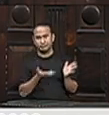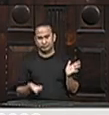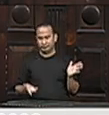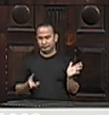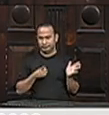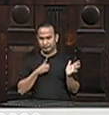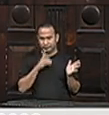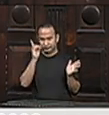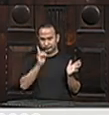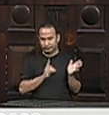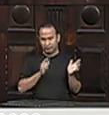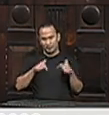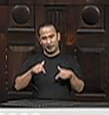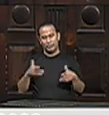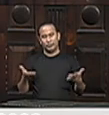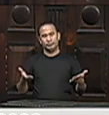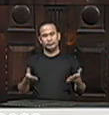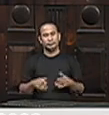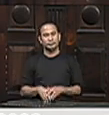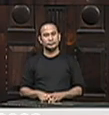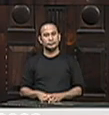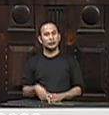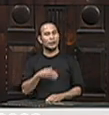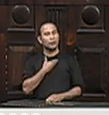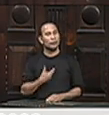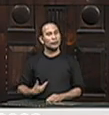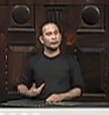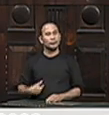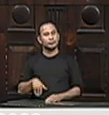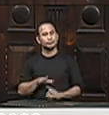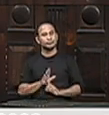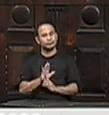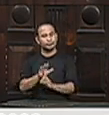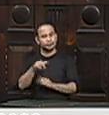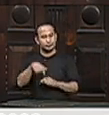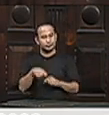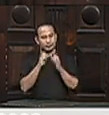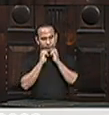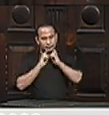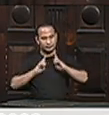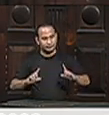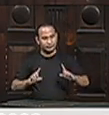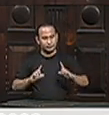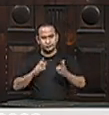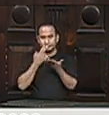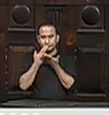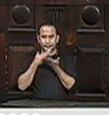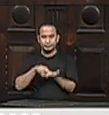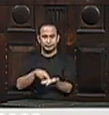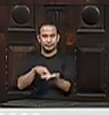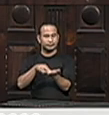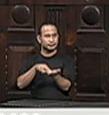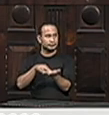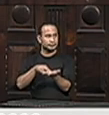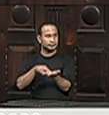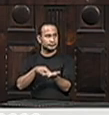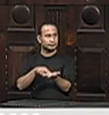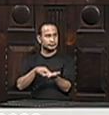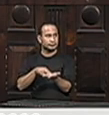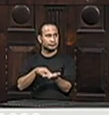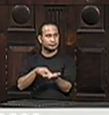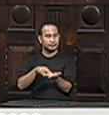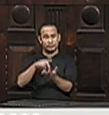o governo manda para esta casa uma mensagem para mudar a norma em relação ao